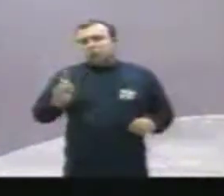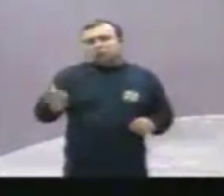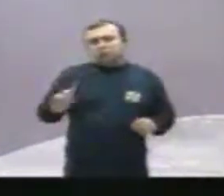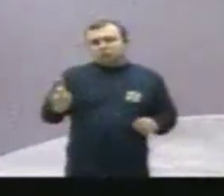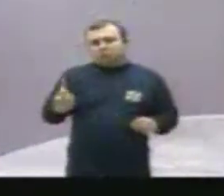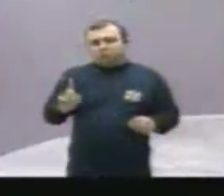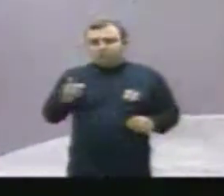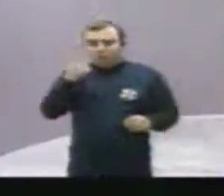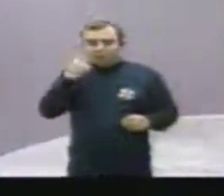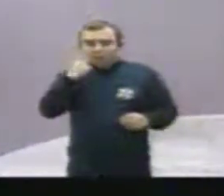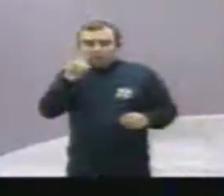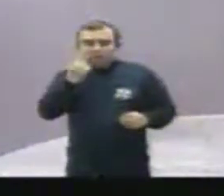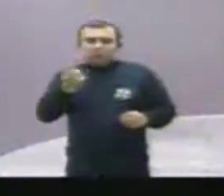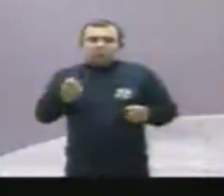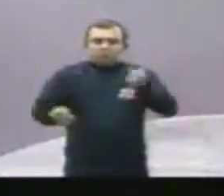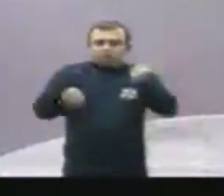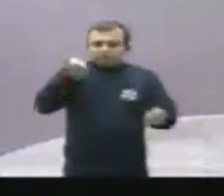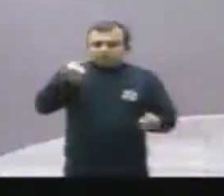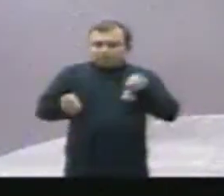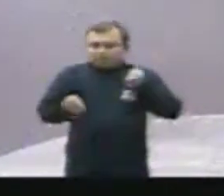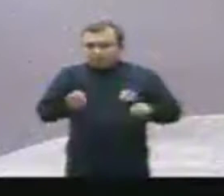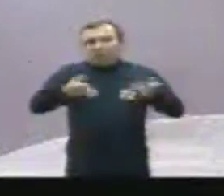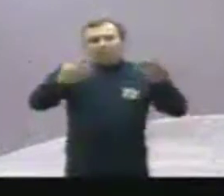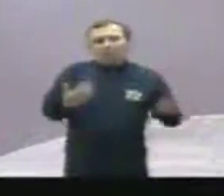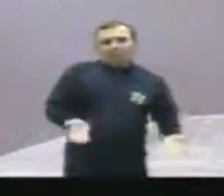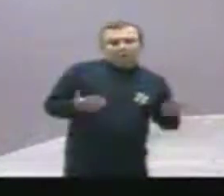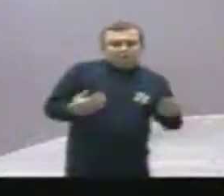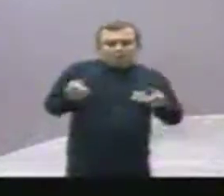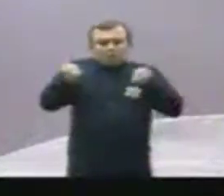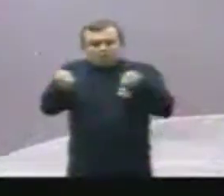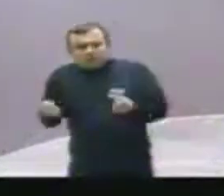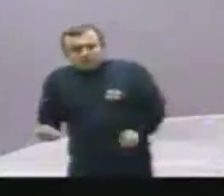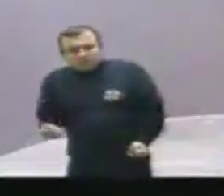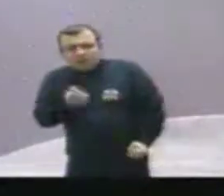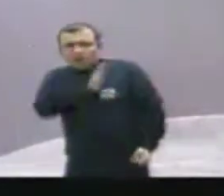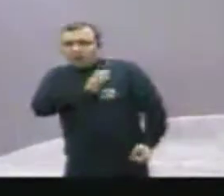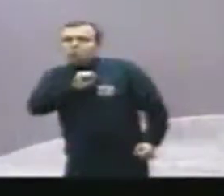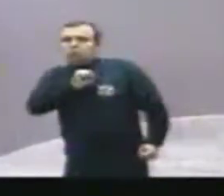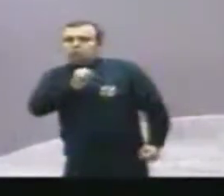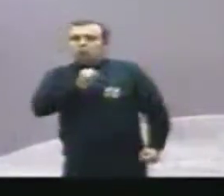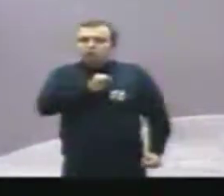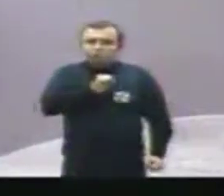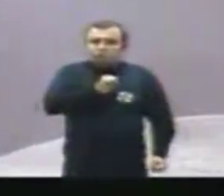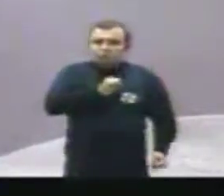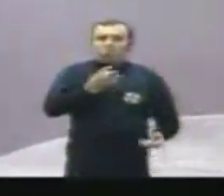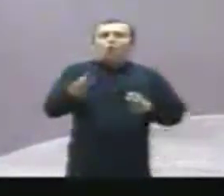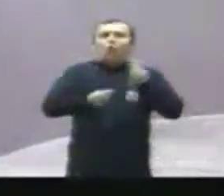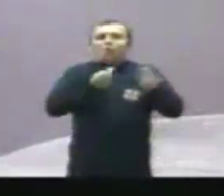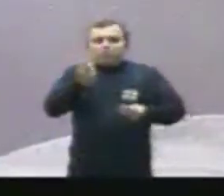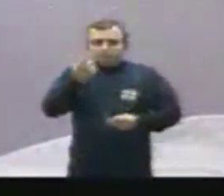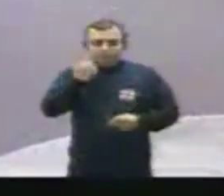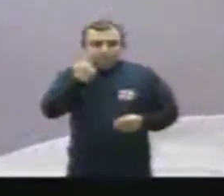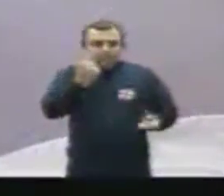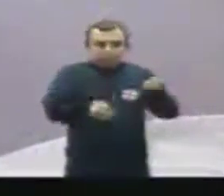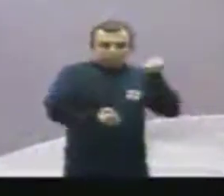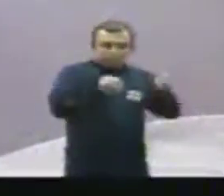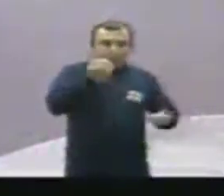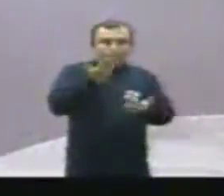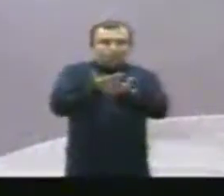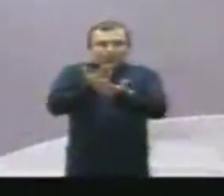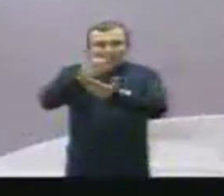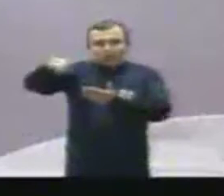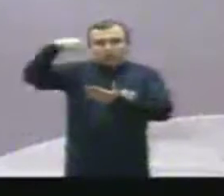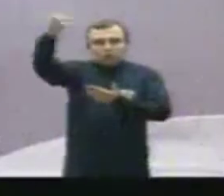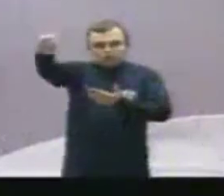se o exercício está muito pesado ou leve demais. A gente vai aprender a verificar a frequência cardíaca em exercício na próxima